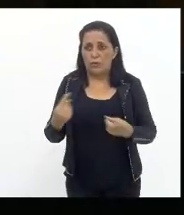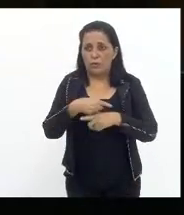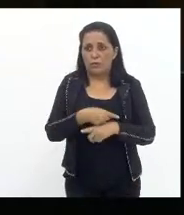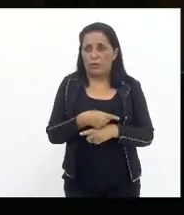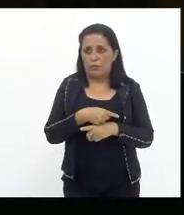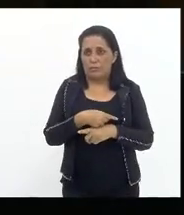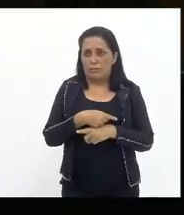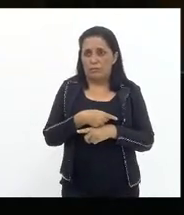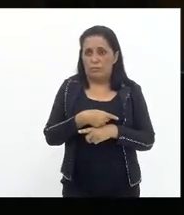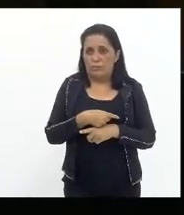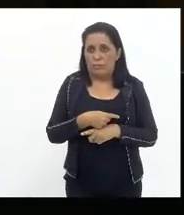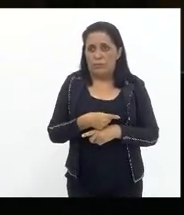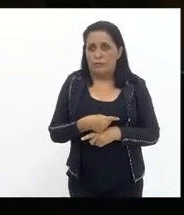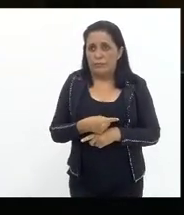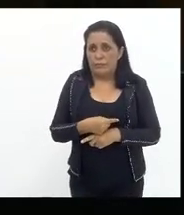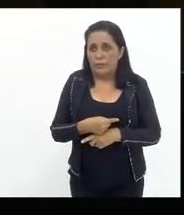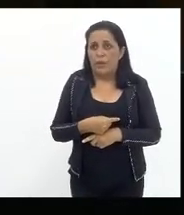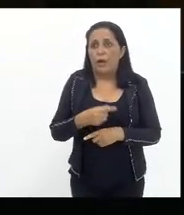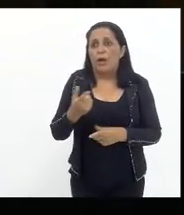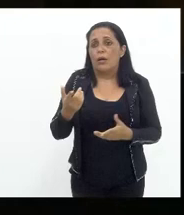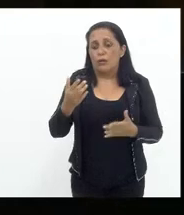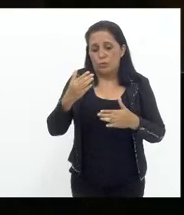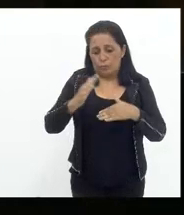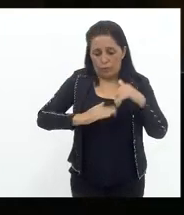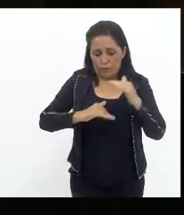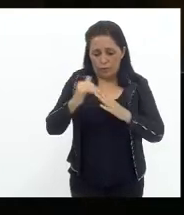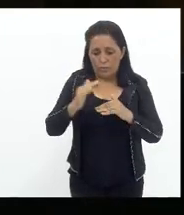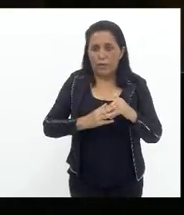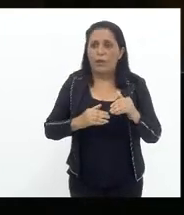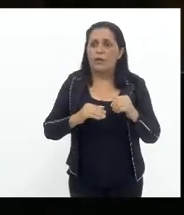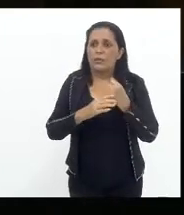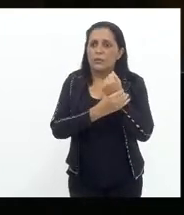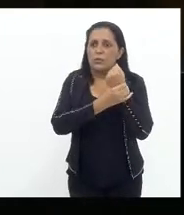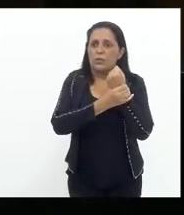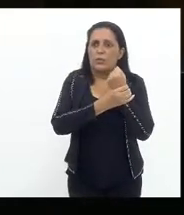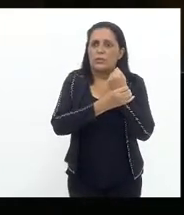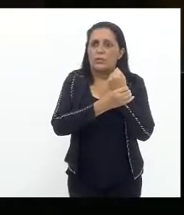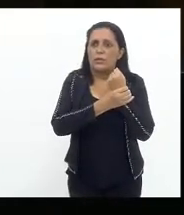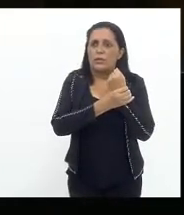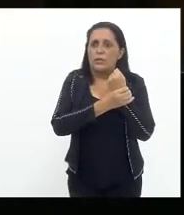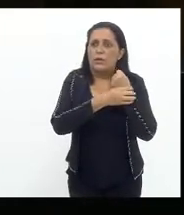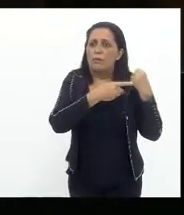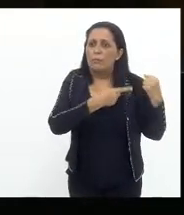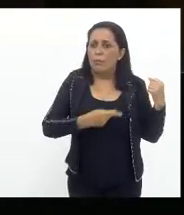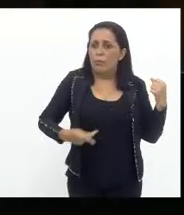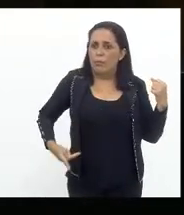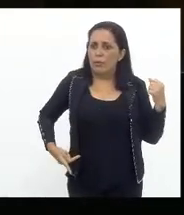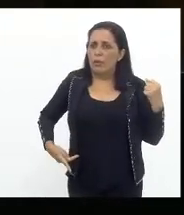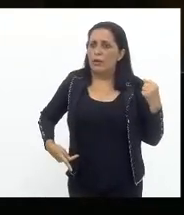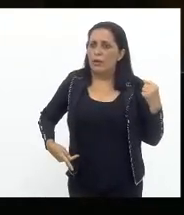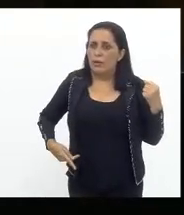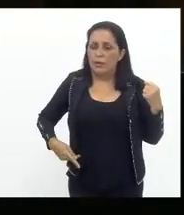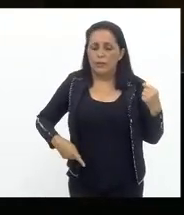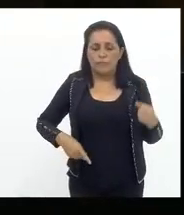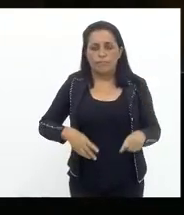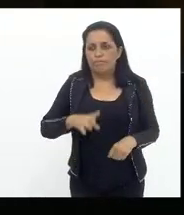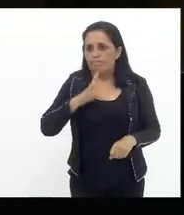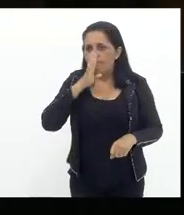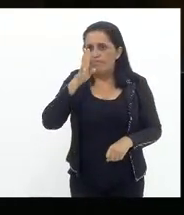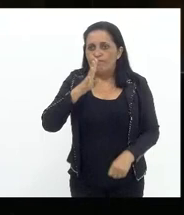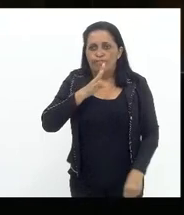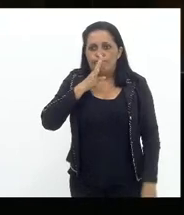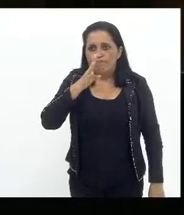verdade, submete os profissionais da segurança pública a uma situação completamente de barbárie. Então,